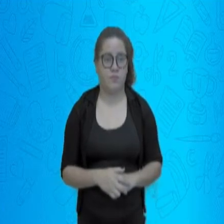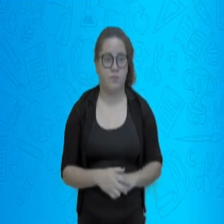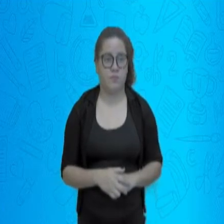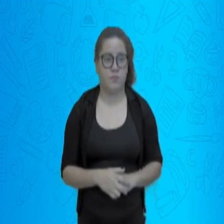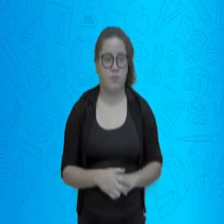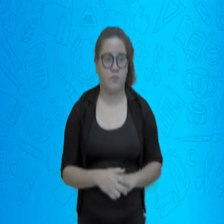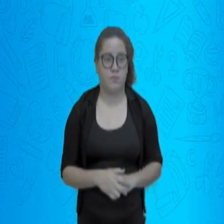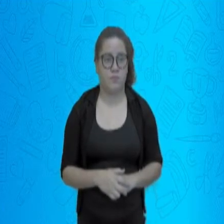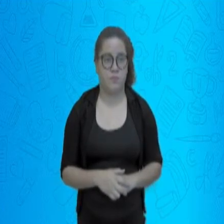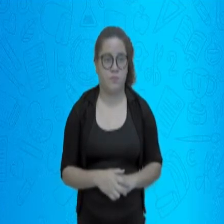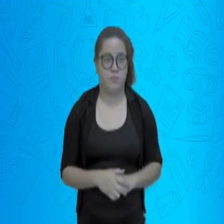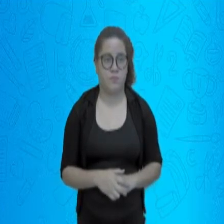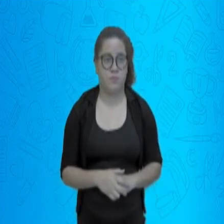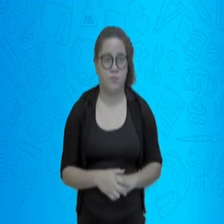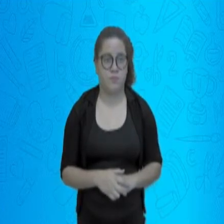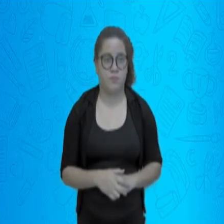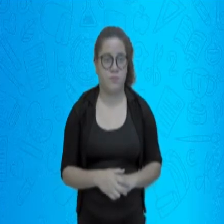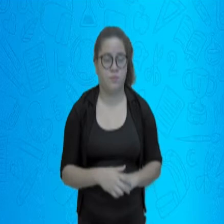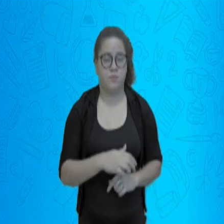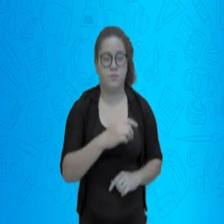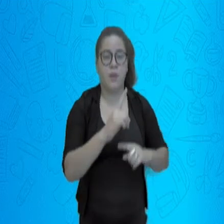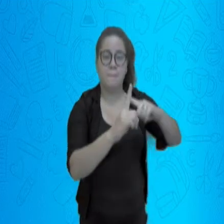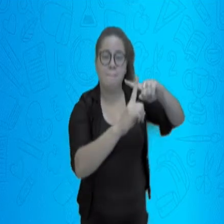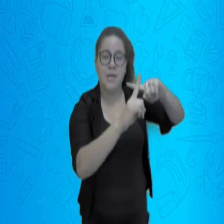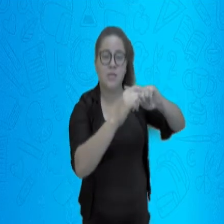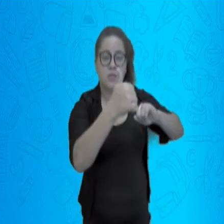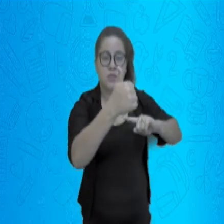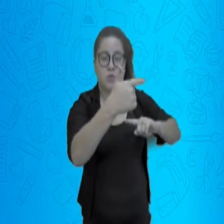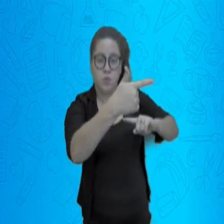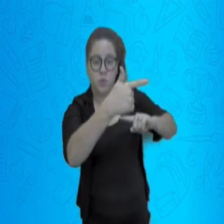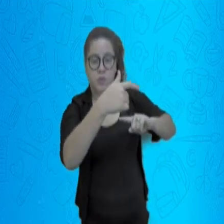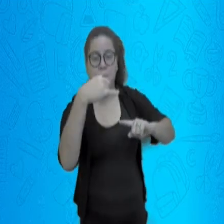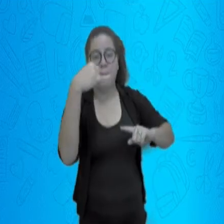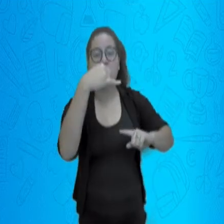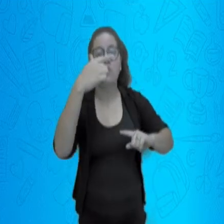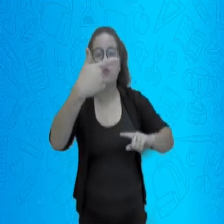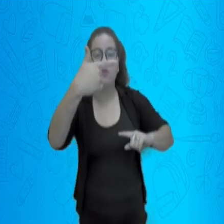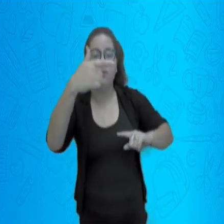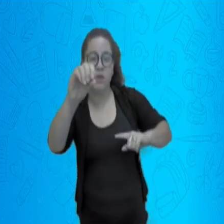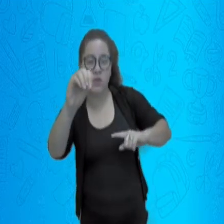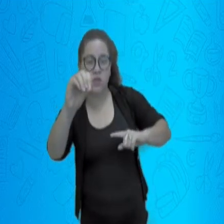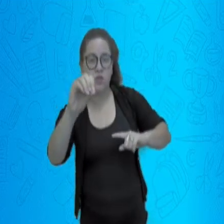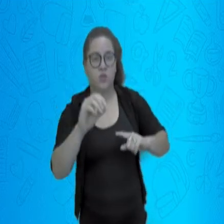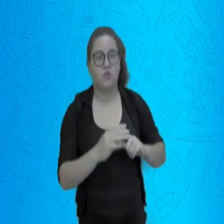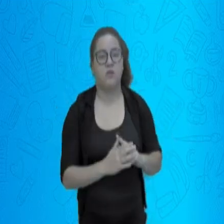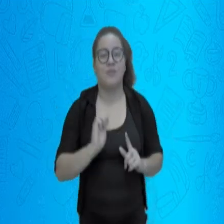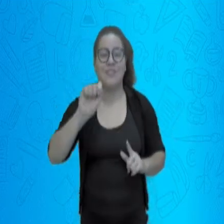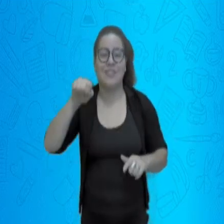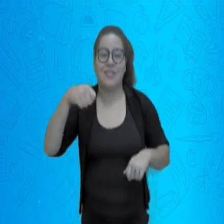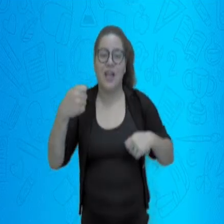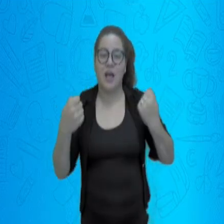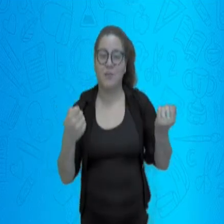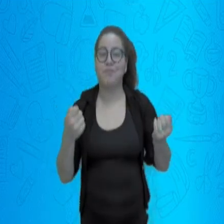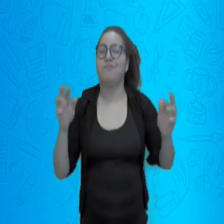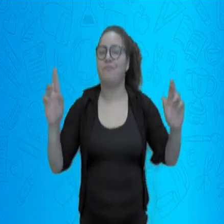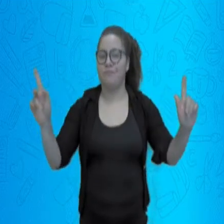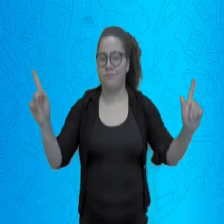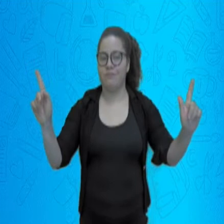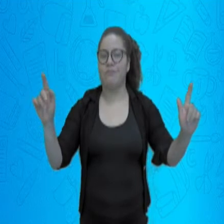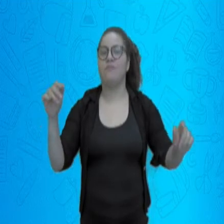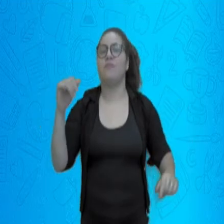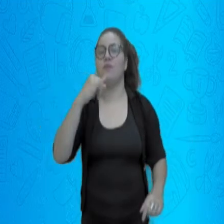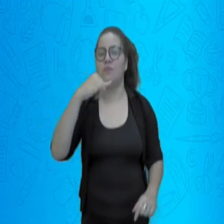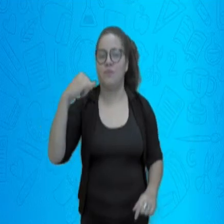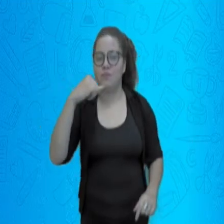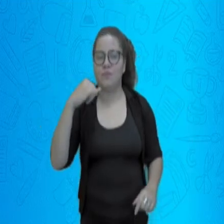Então, olha, mais 12 menos 20, sinais diferentes, vou fazer a subtração. Quanto